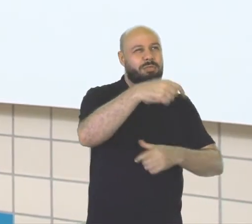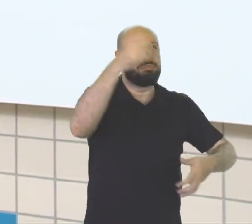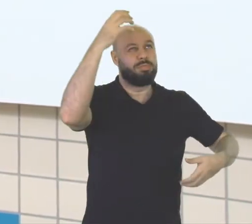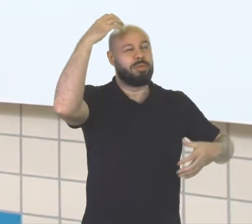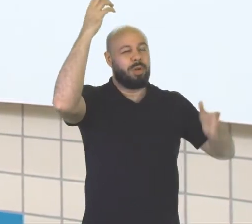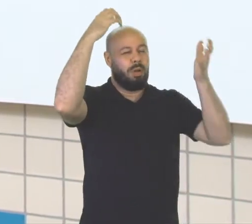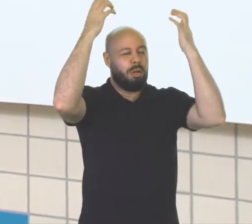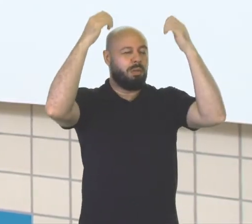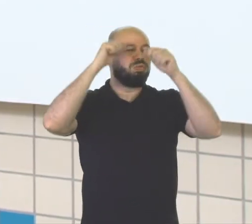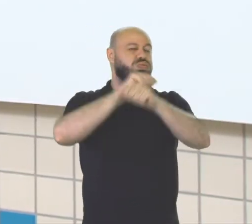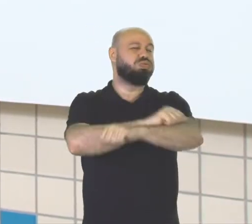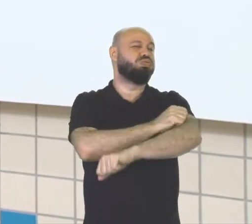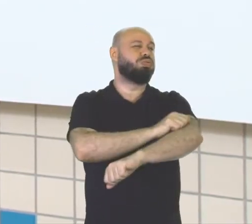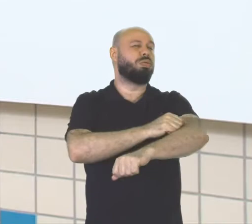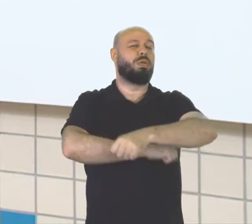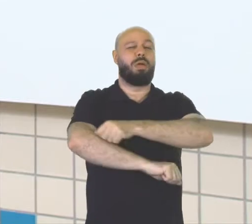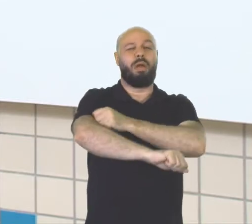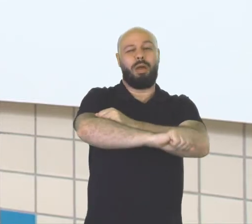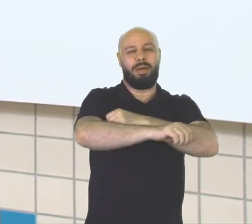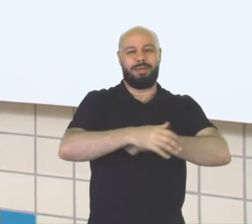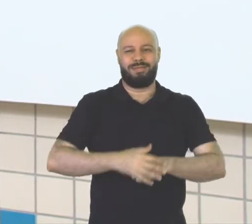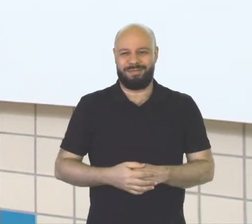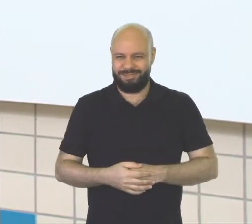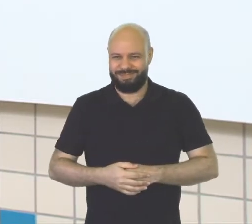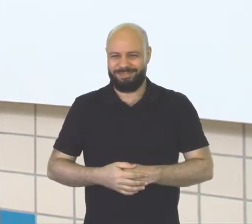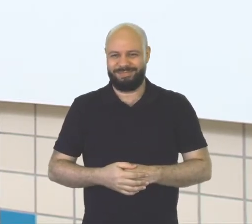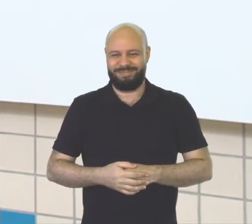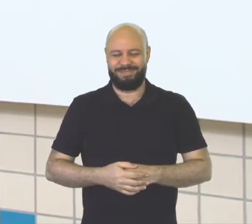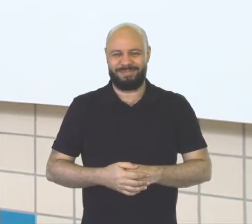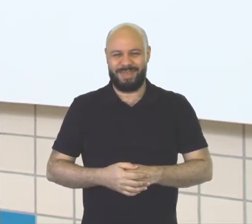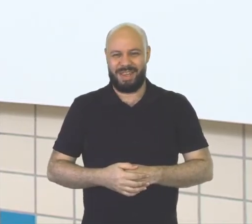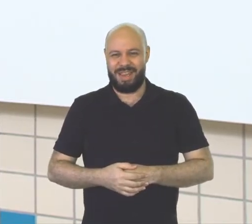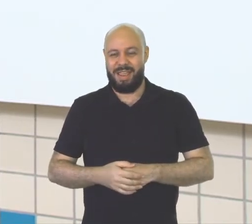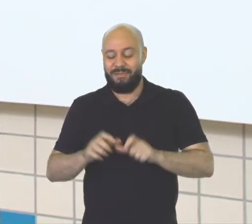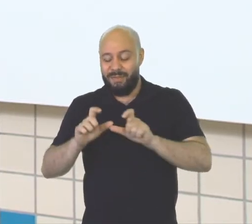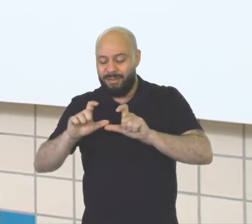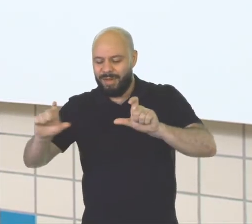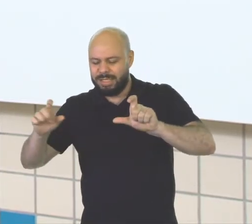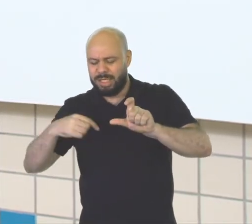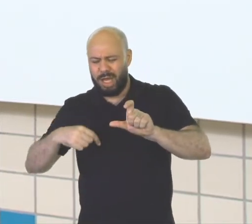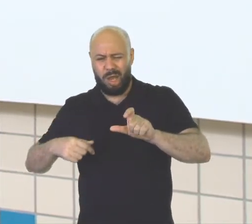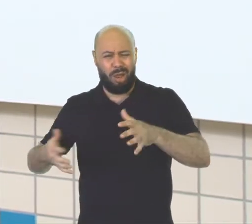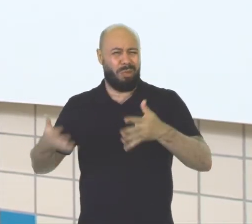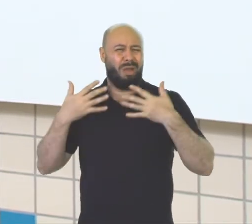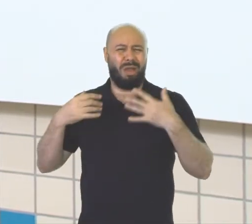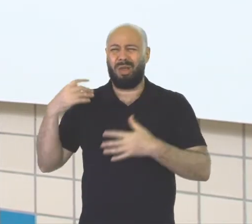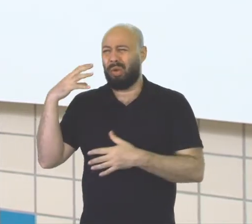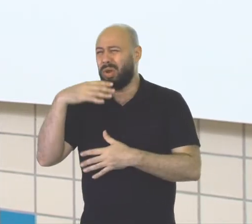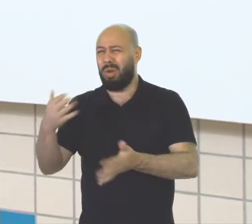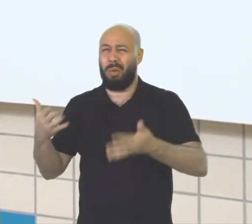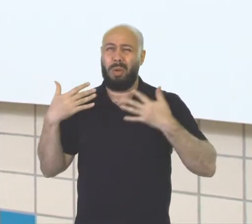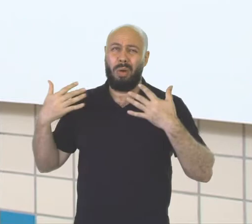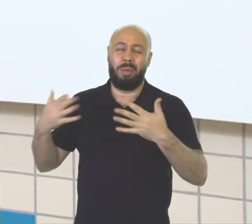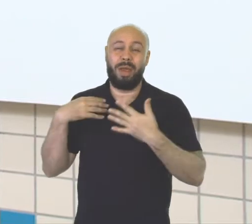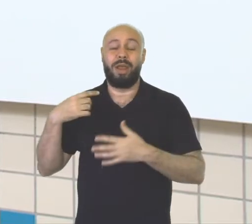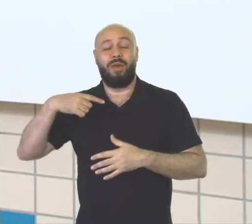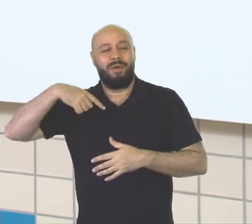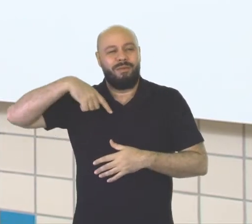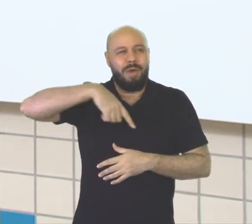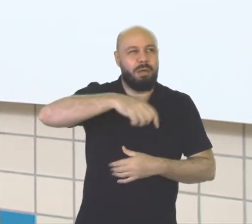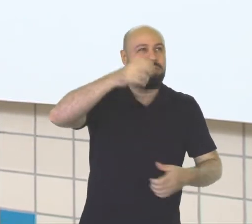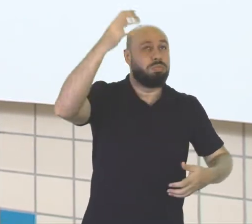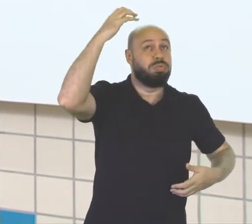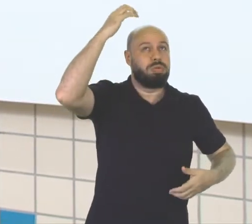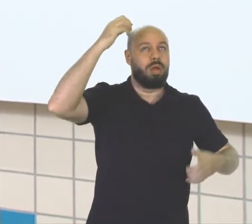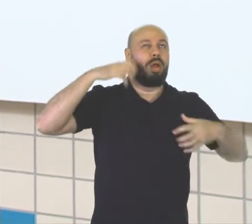Pessoal, então está muito quente, né? Está muito quente, então eu vou tomar um